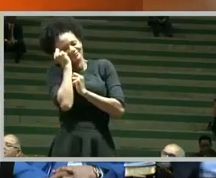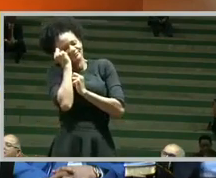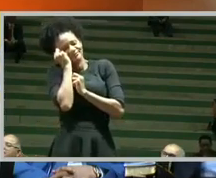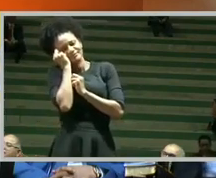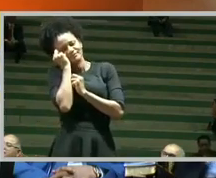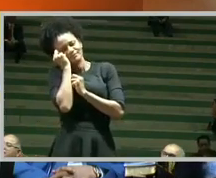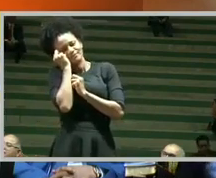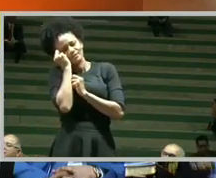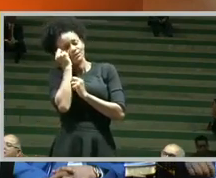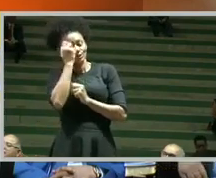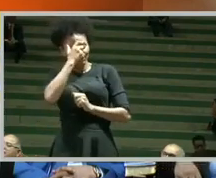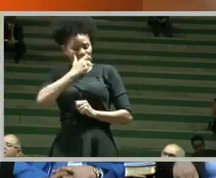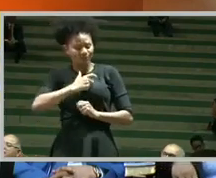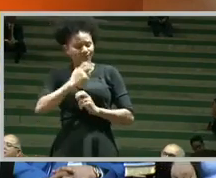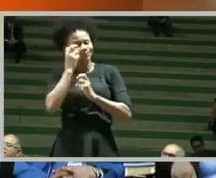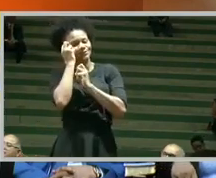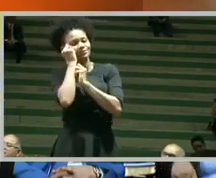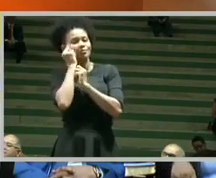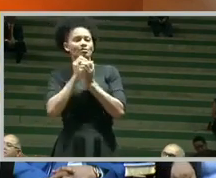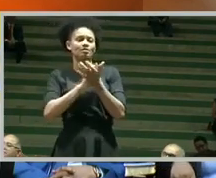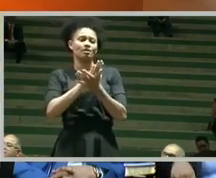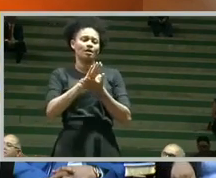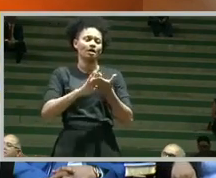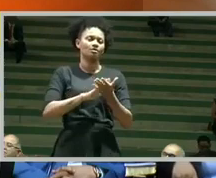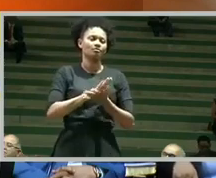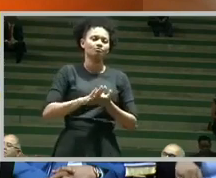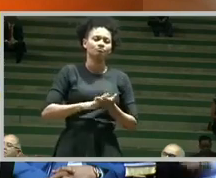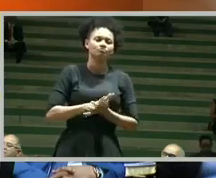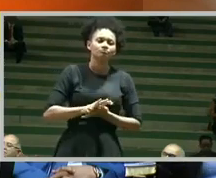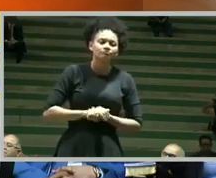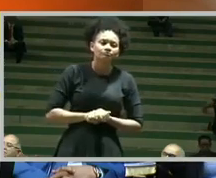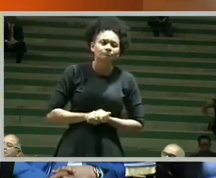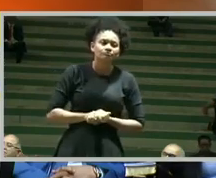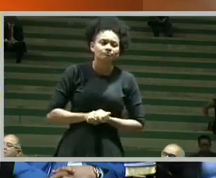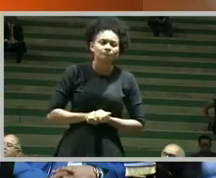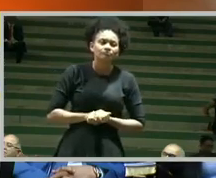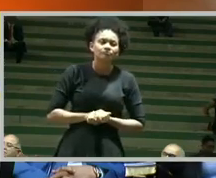E o que que eu faço enquanto durmo? Nada.